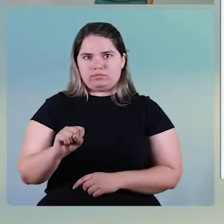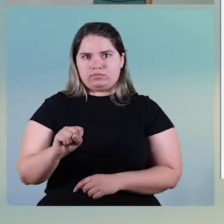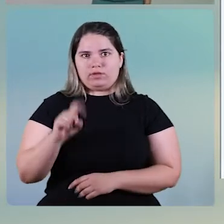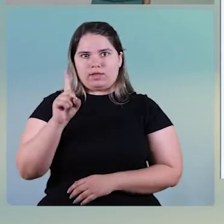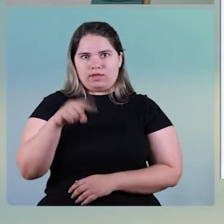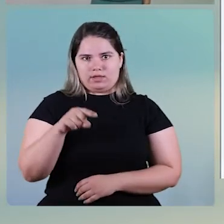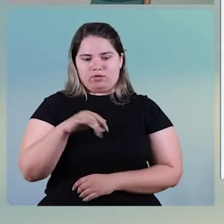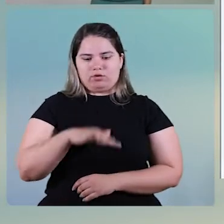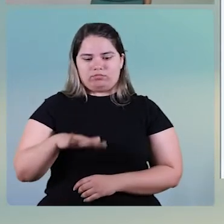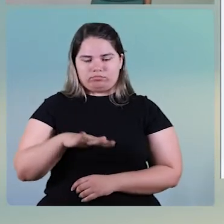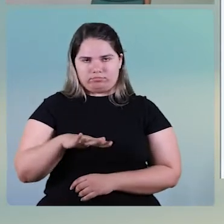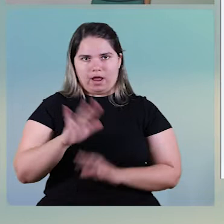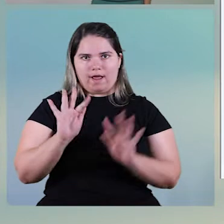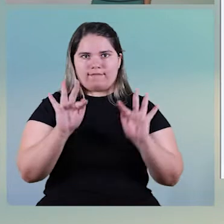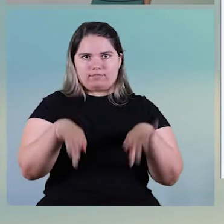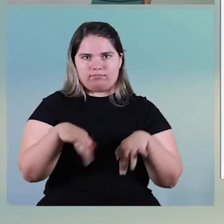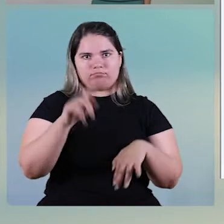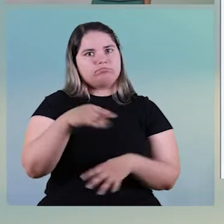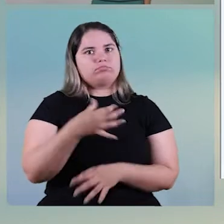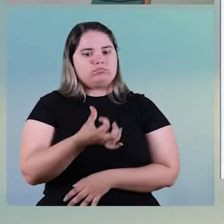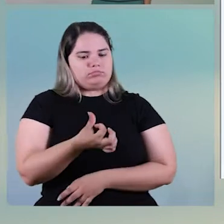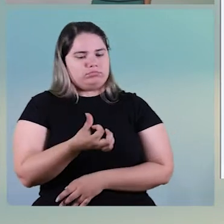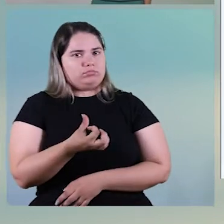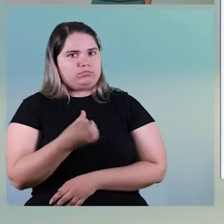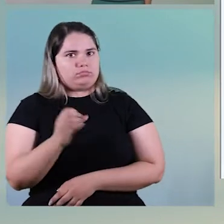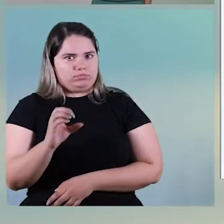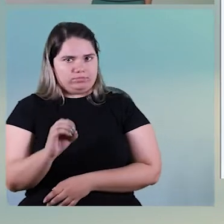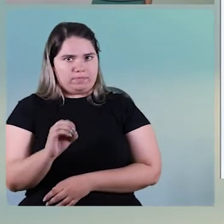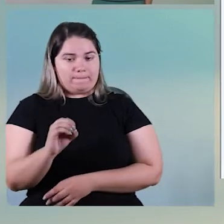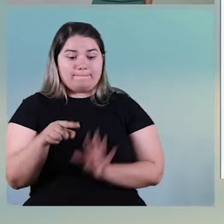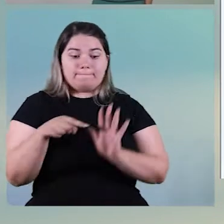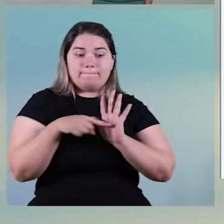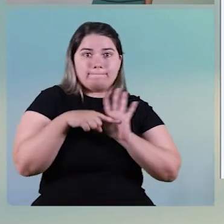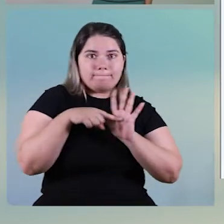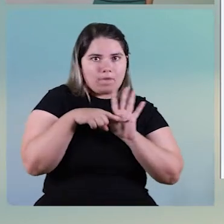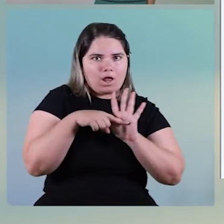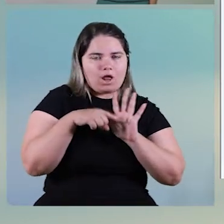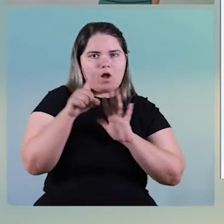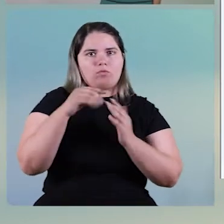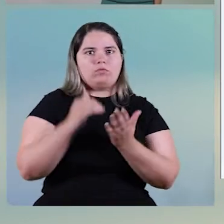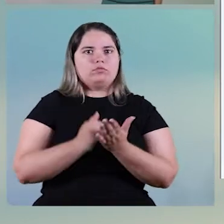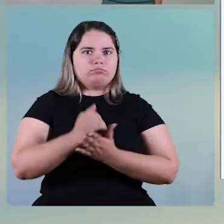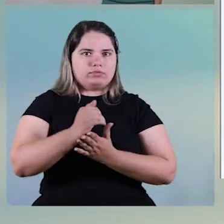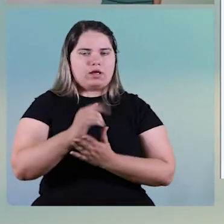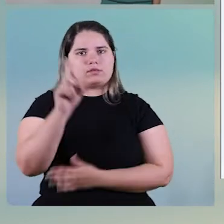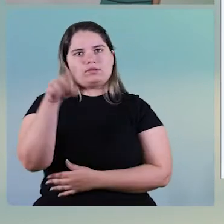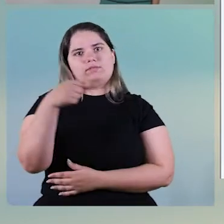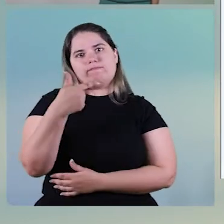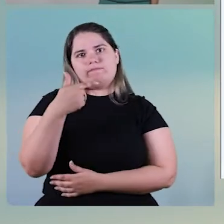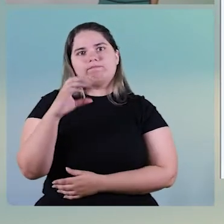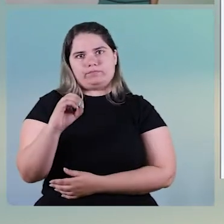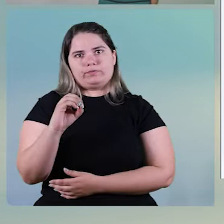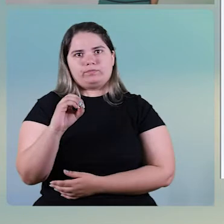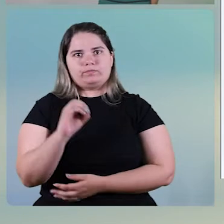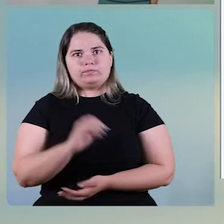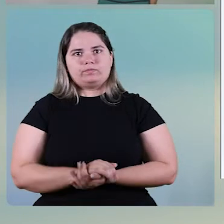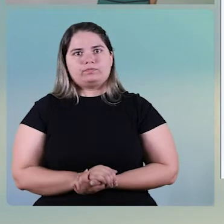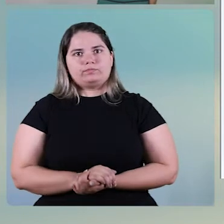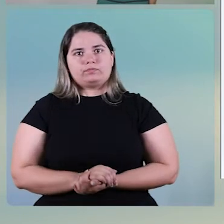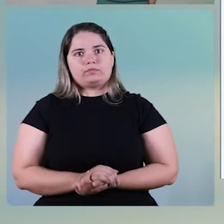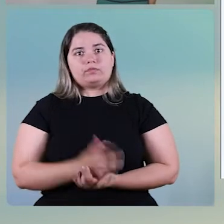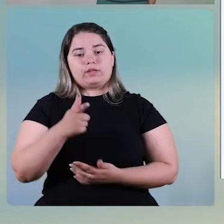final, que é 60, menos o inicial, que era 20. Né? Então, isso para o